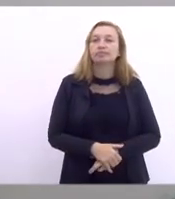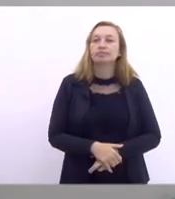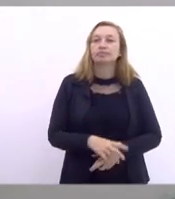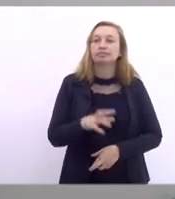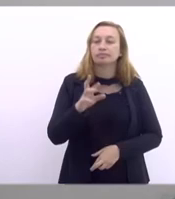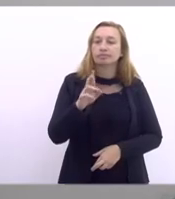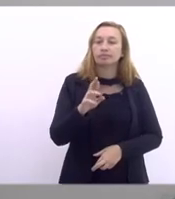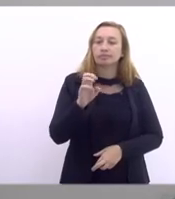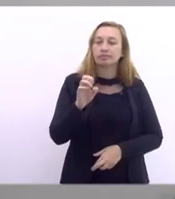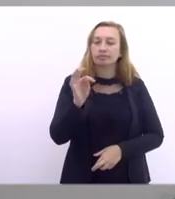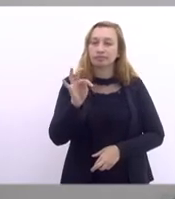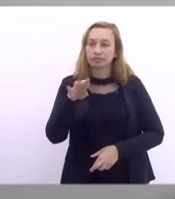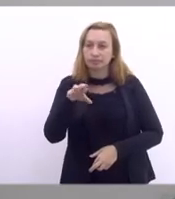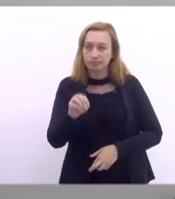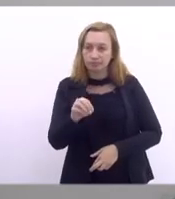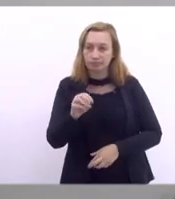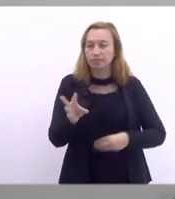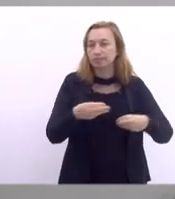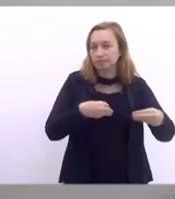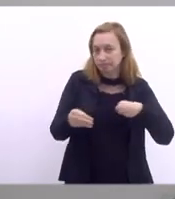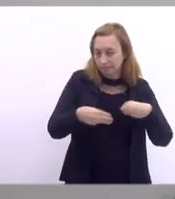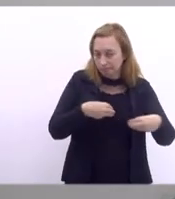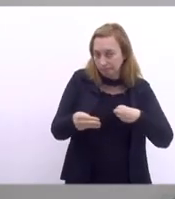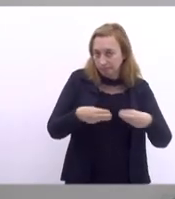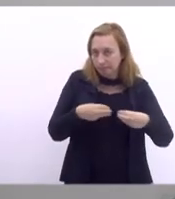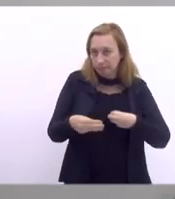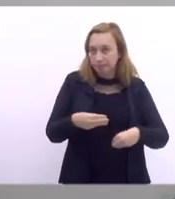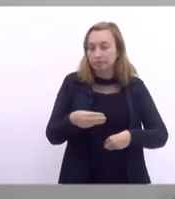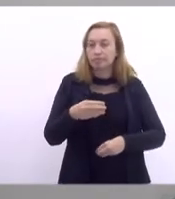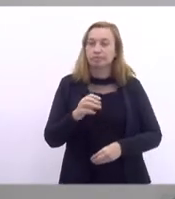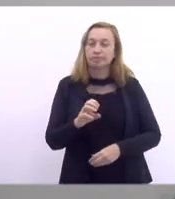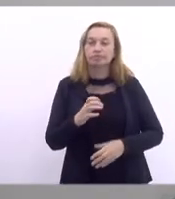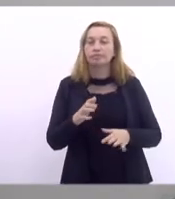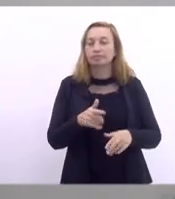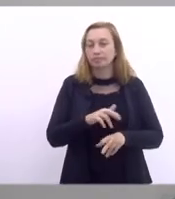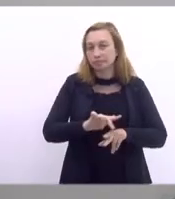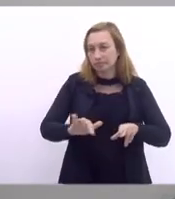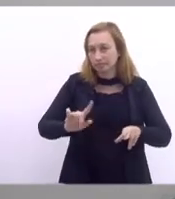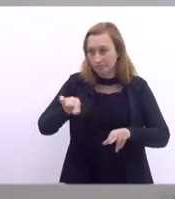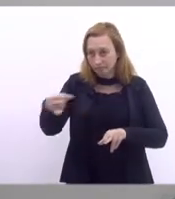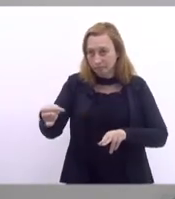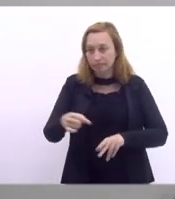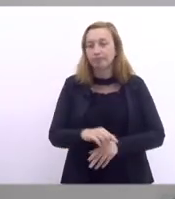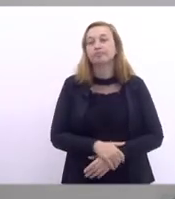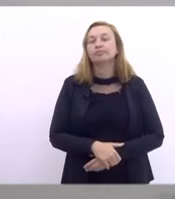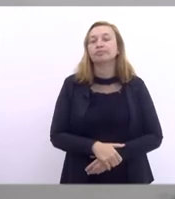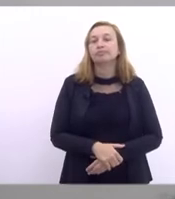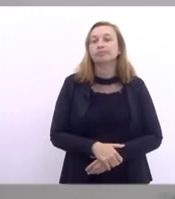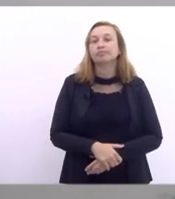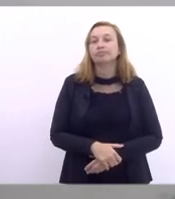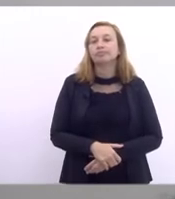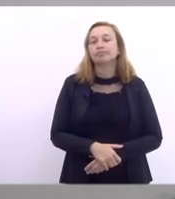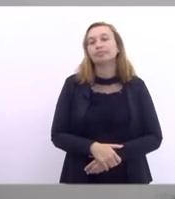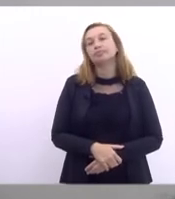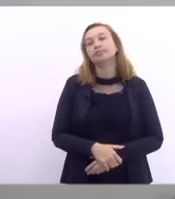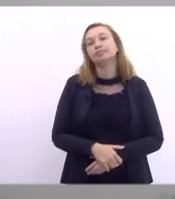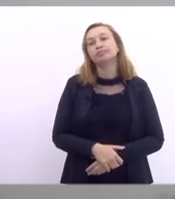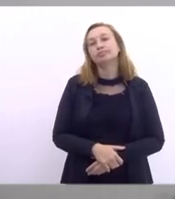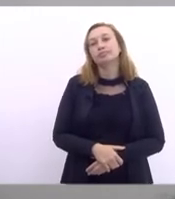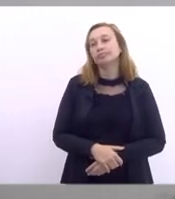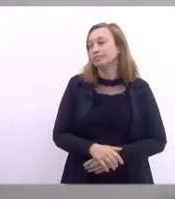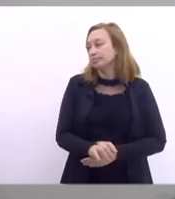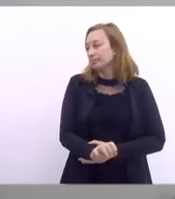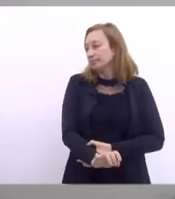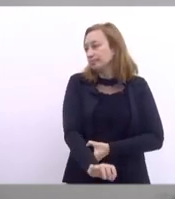revestimento flexível pode ser com emulsão você com asfalto diluído enfim mas minhas falta você